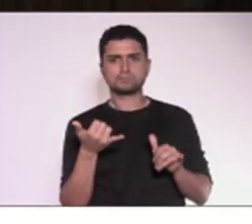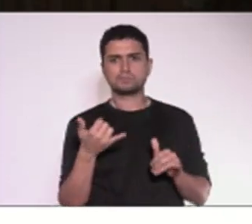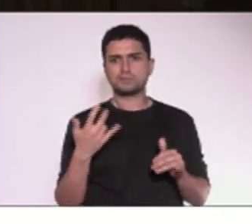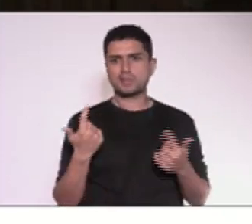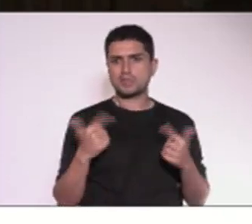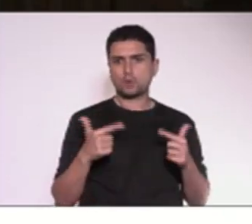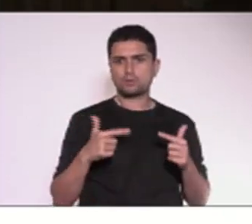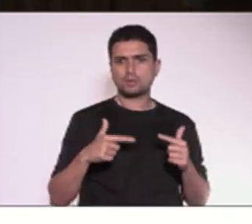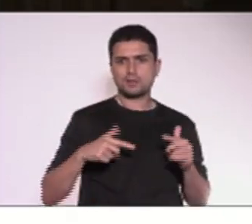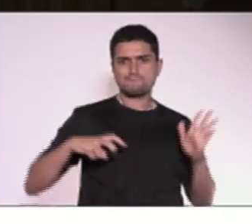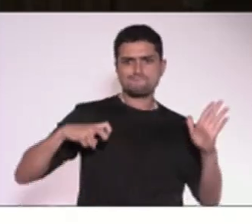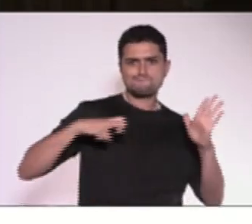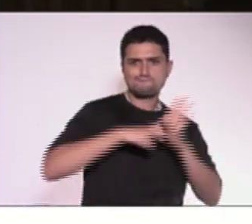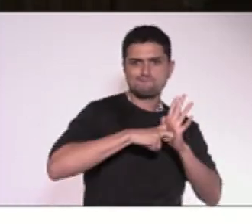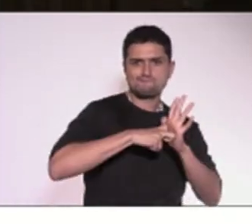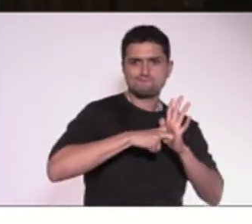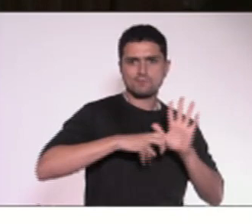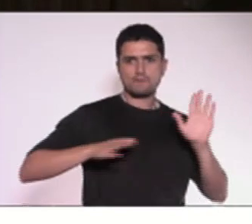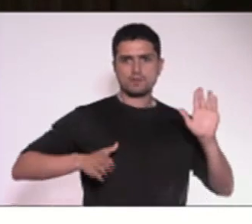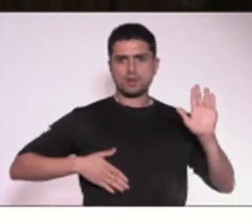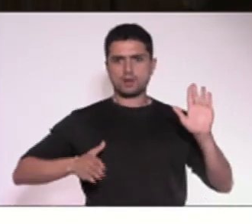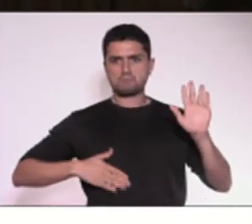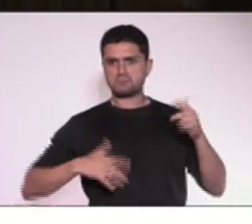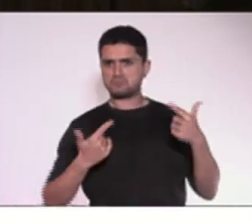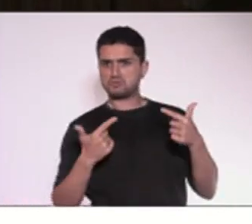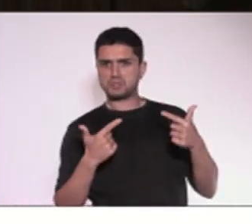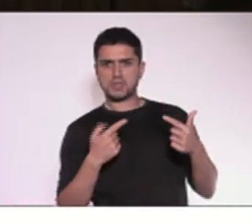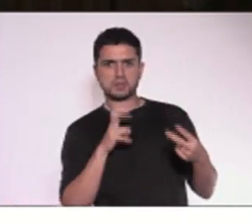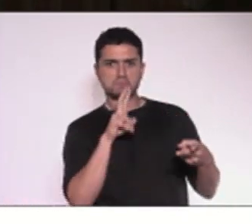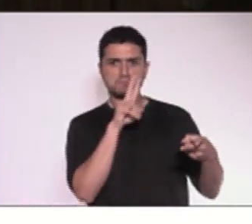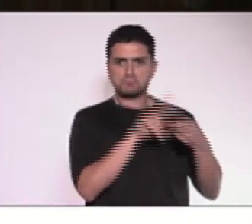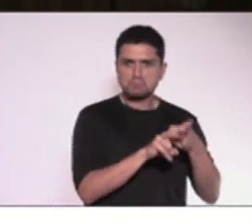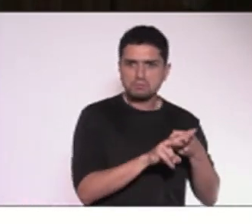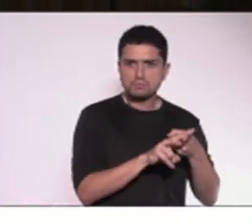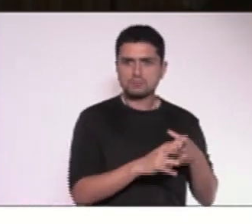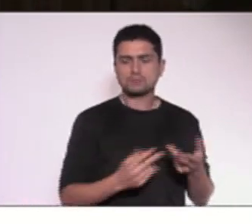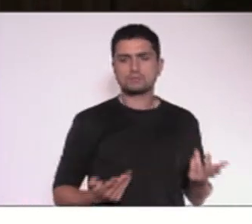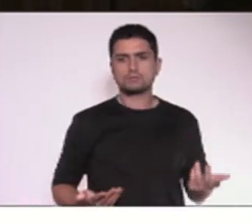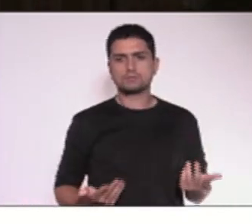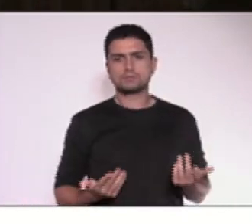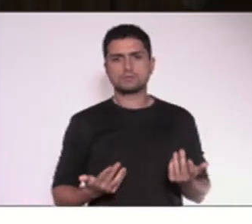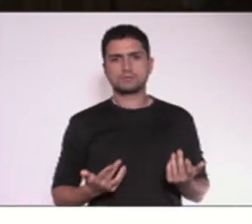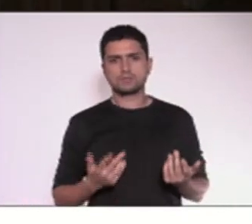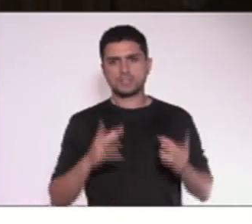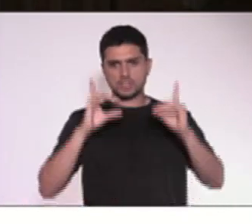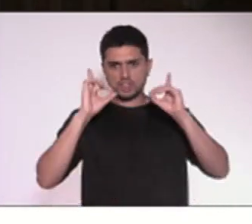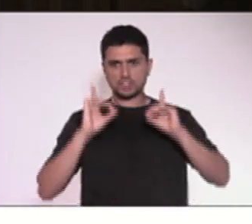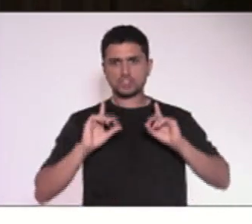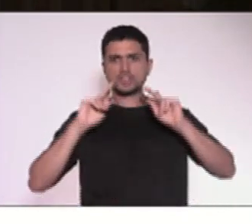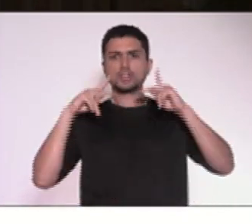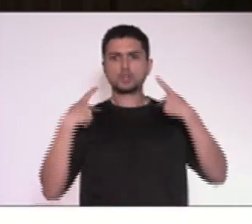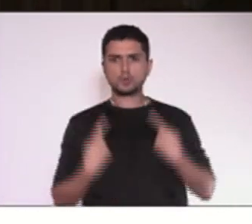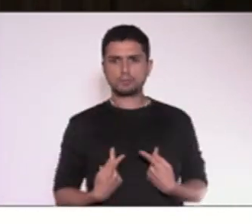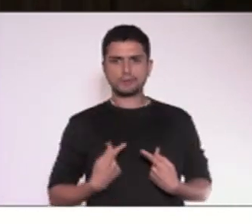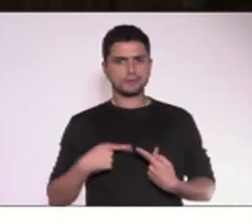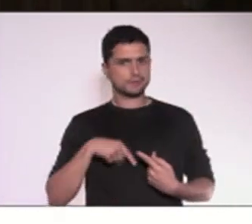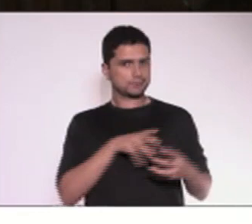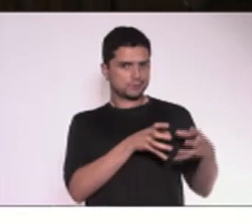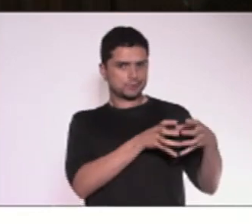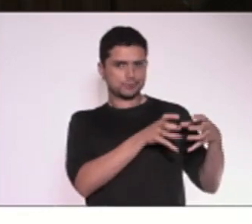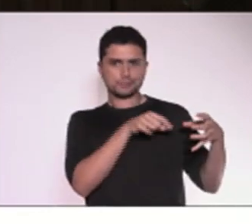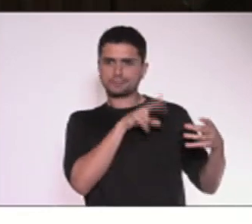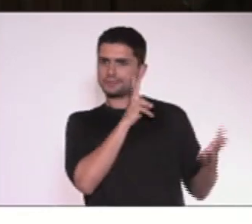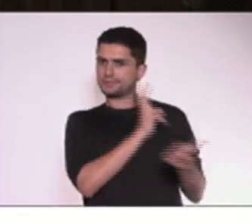política da impunidade está sendo hoje utilizada como proteção dos direitos humanos. Devemos proteger sempre,